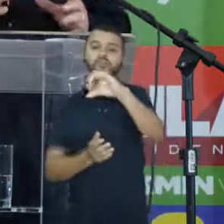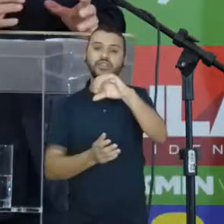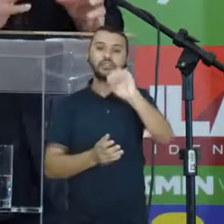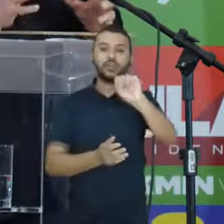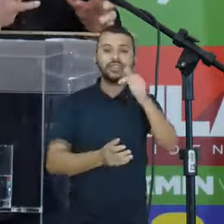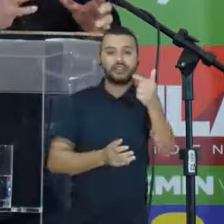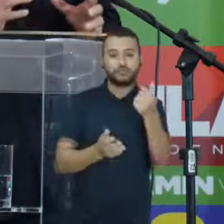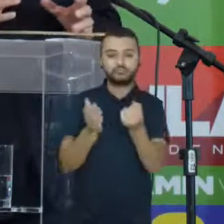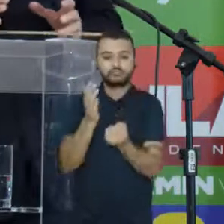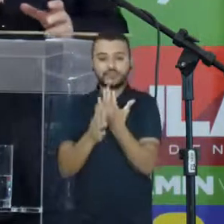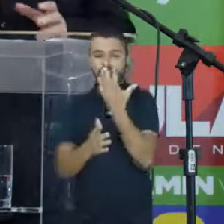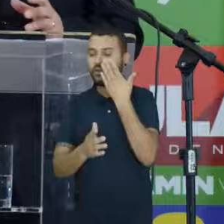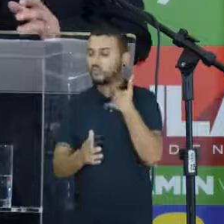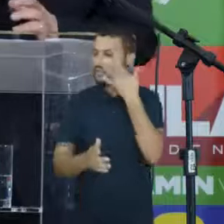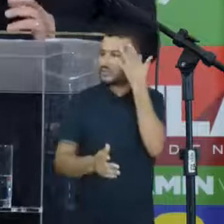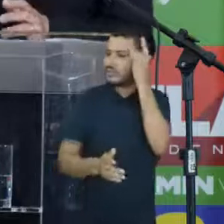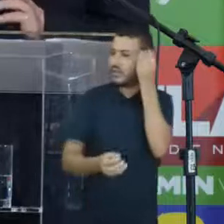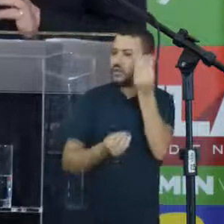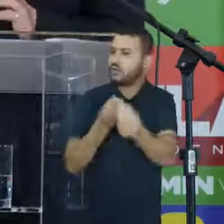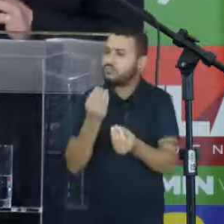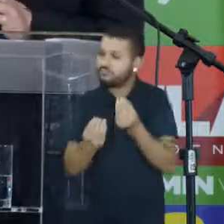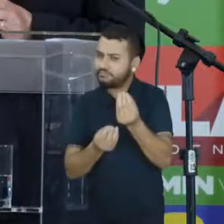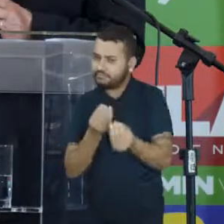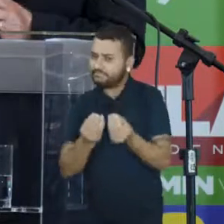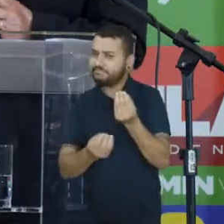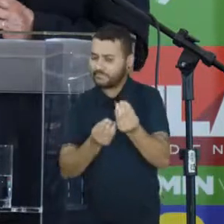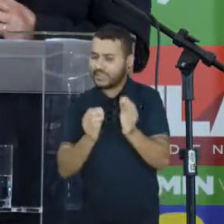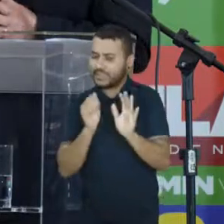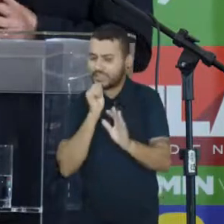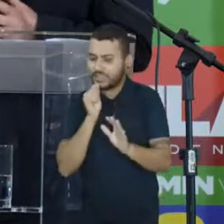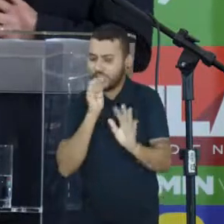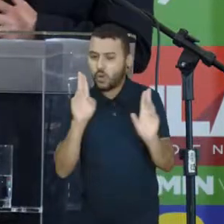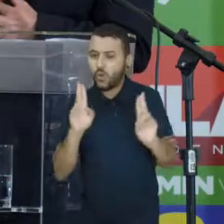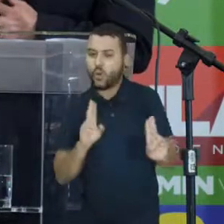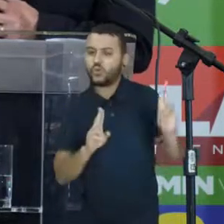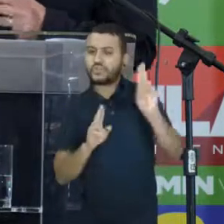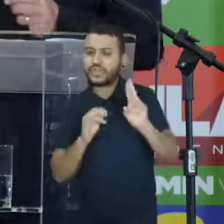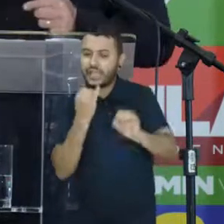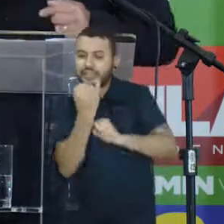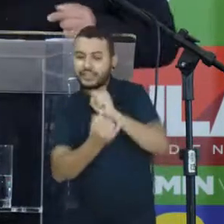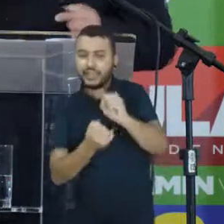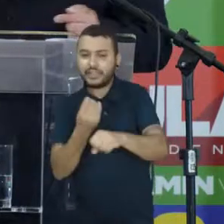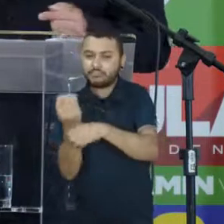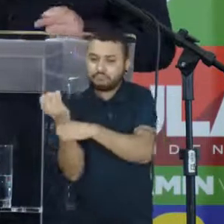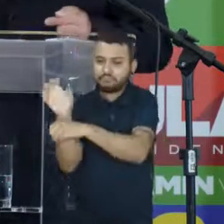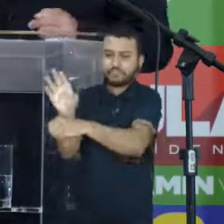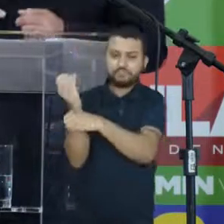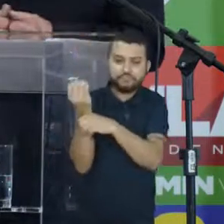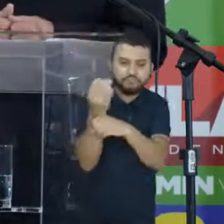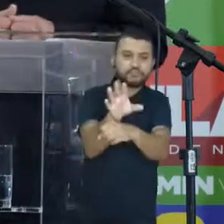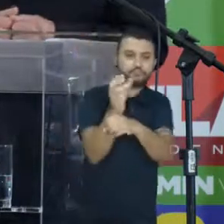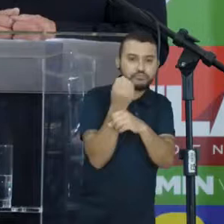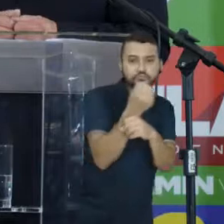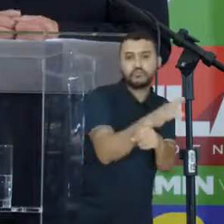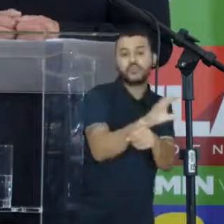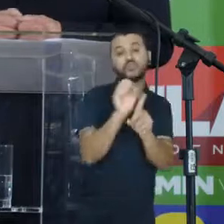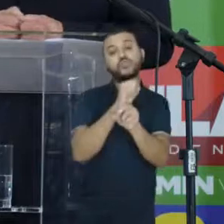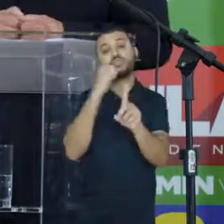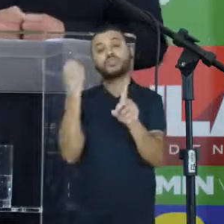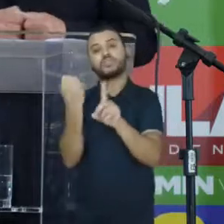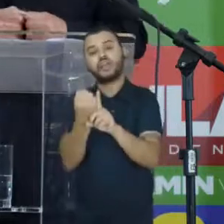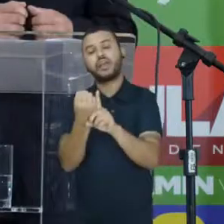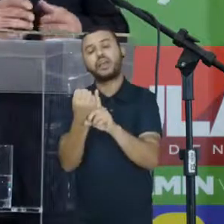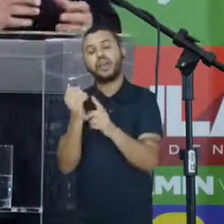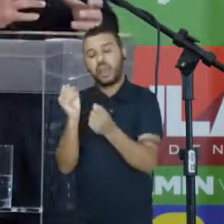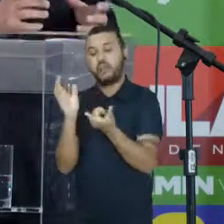como é possível utilizar, sabe, a internet para a gente tentar compartilhar com a sociedade brasileira a elaboração do orçamento para